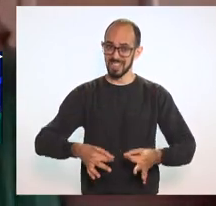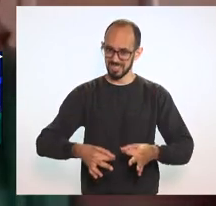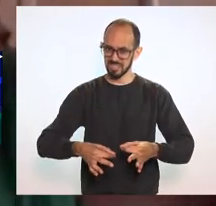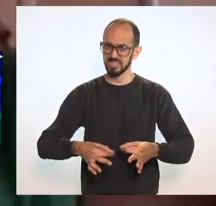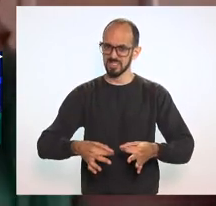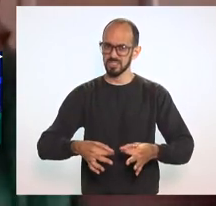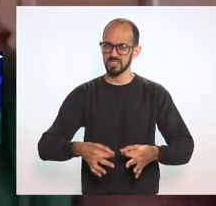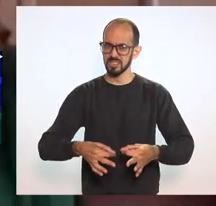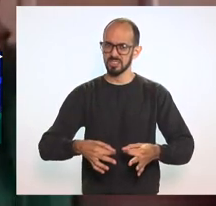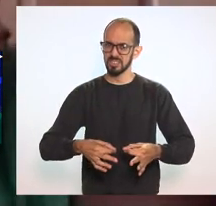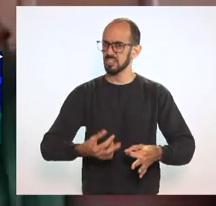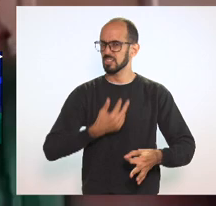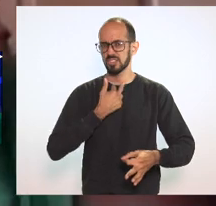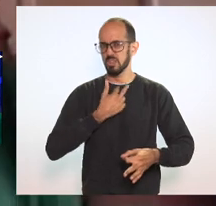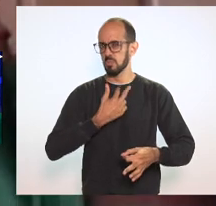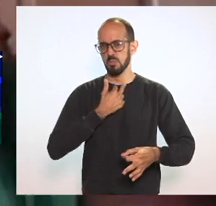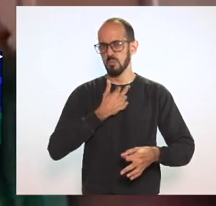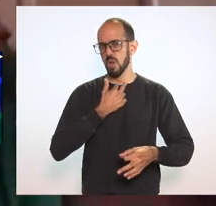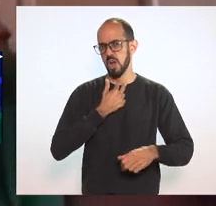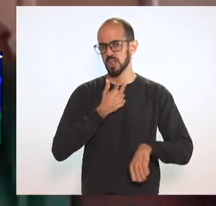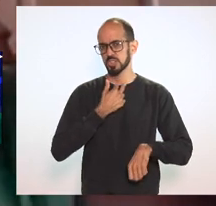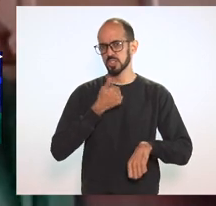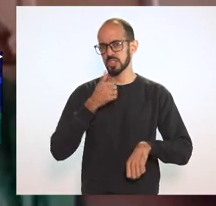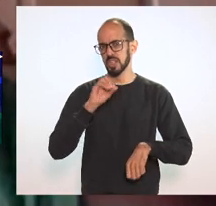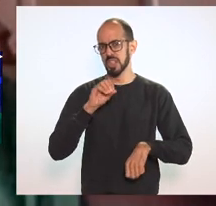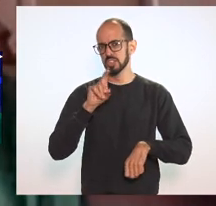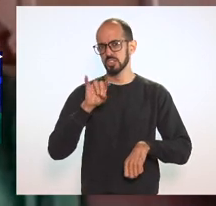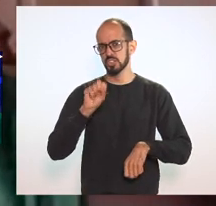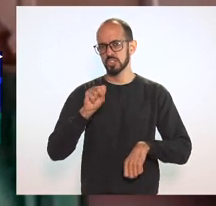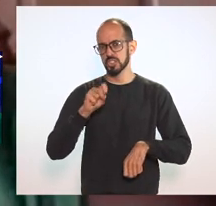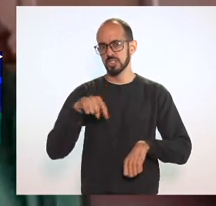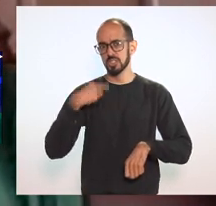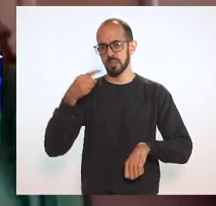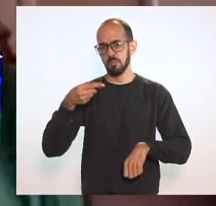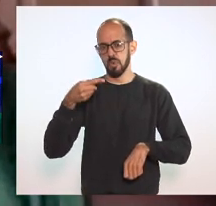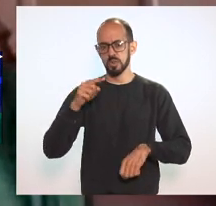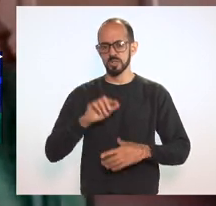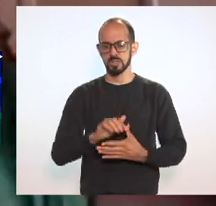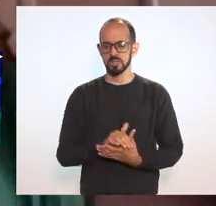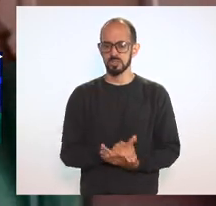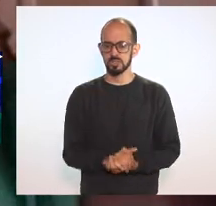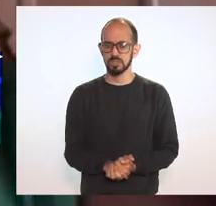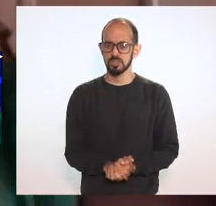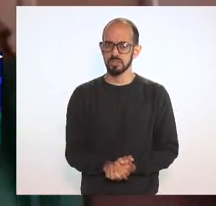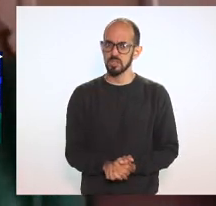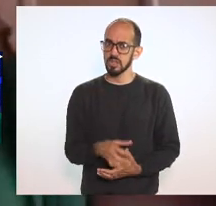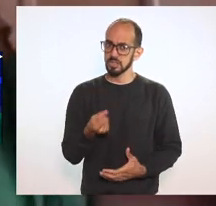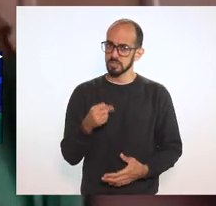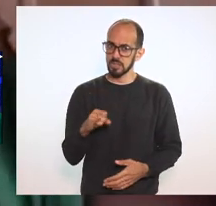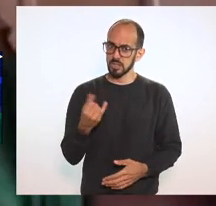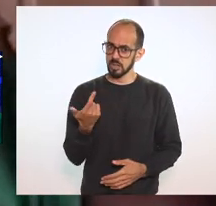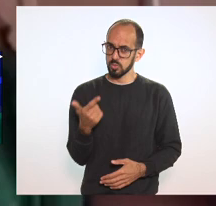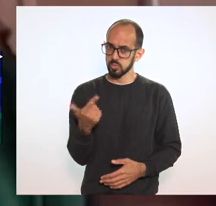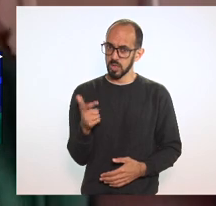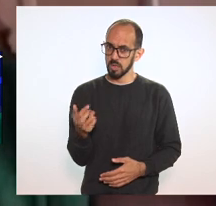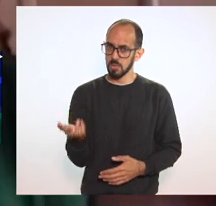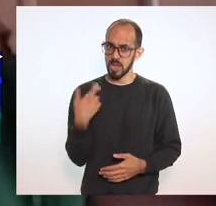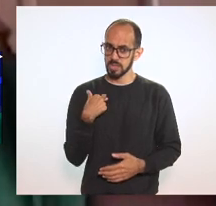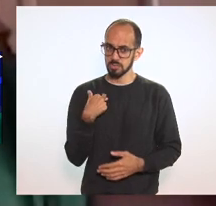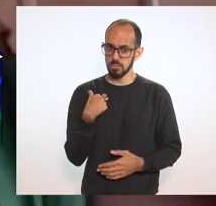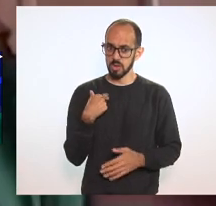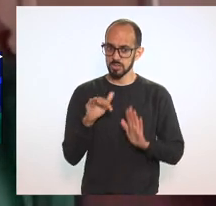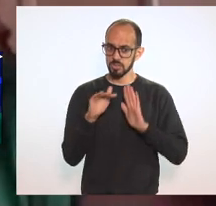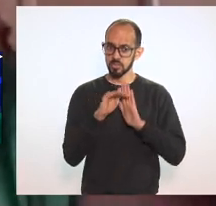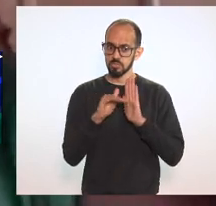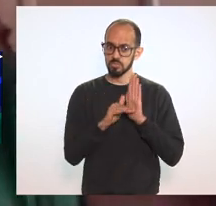e nós não podemos sair desses dez dias e sem resposta para